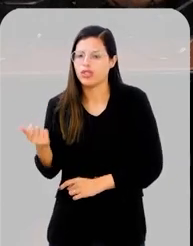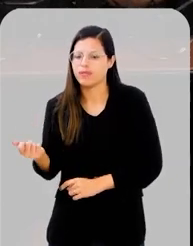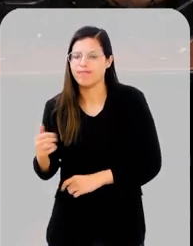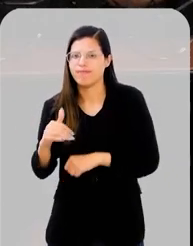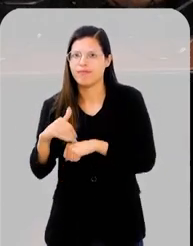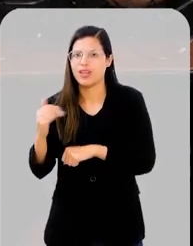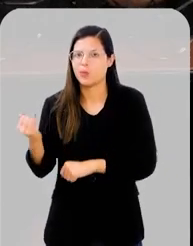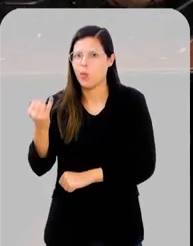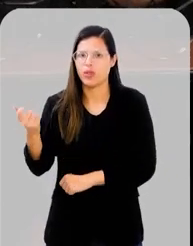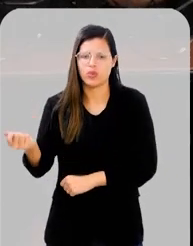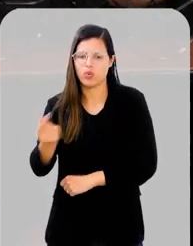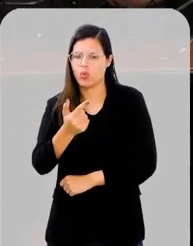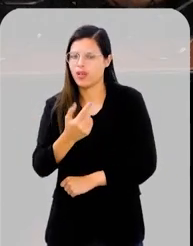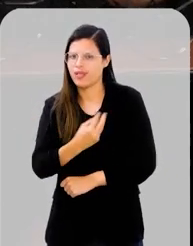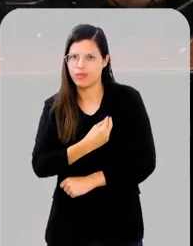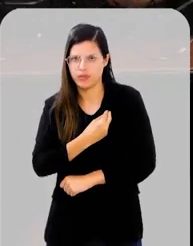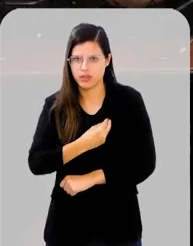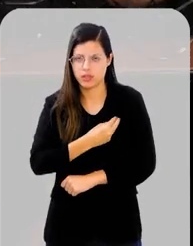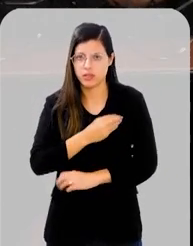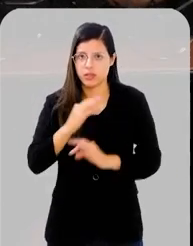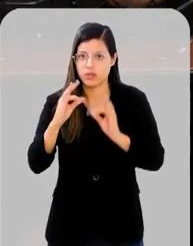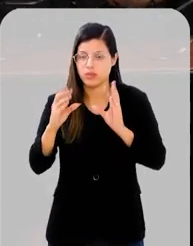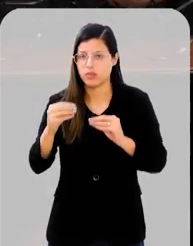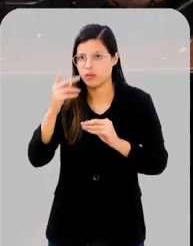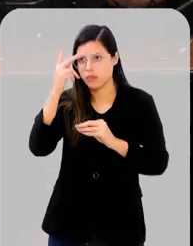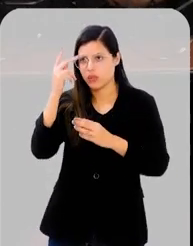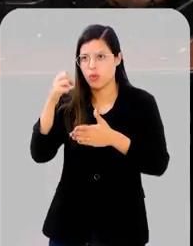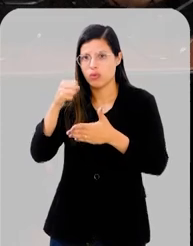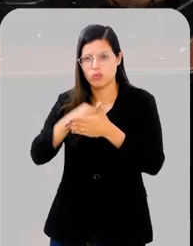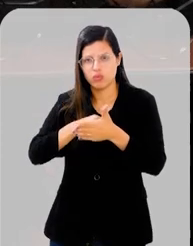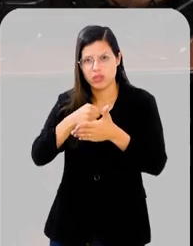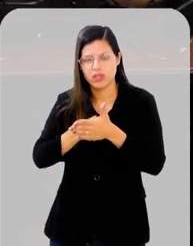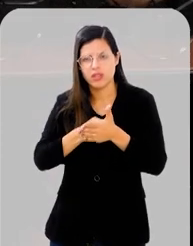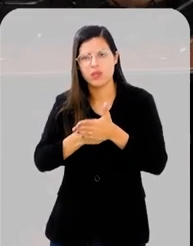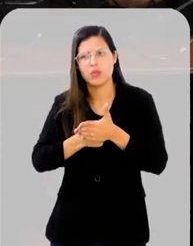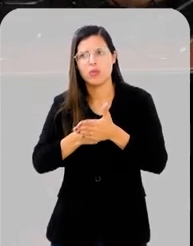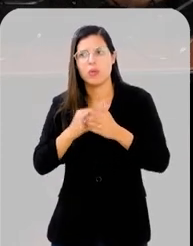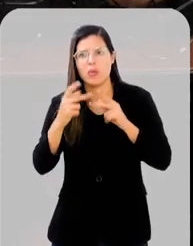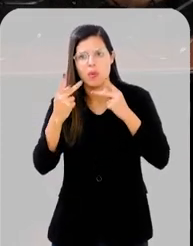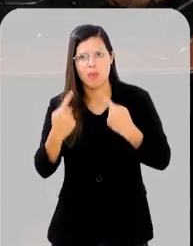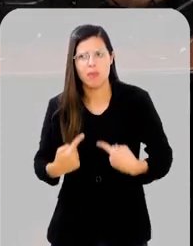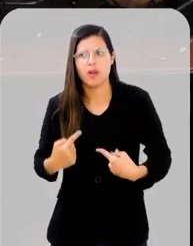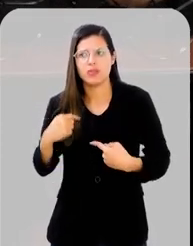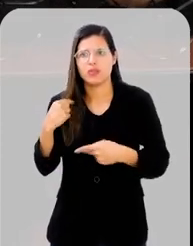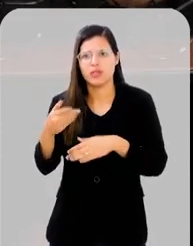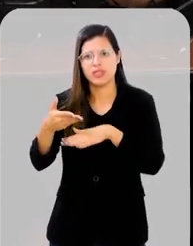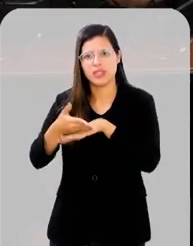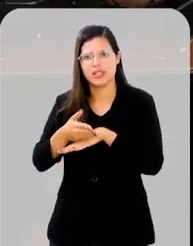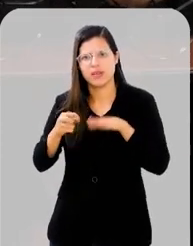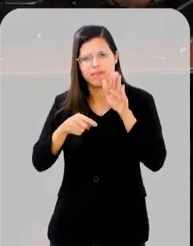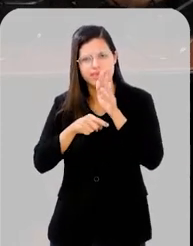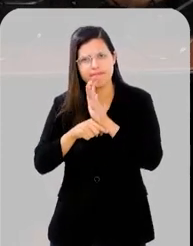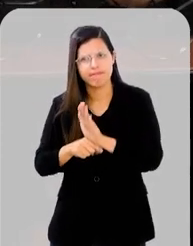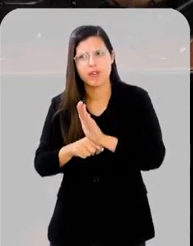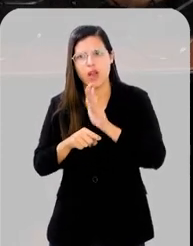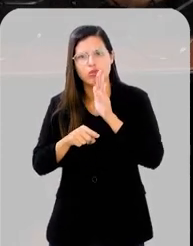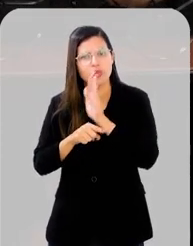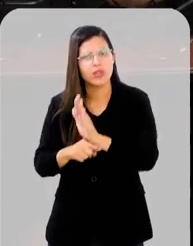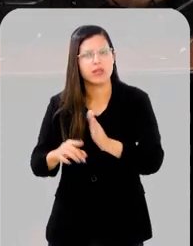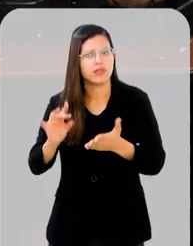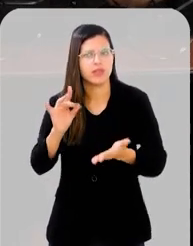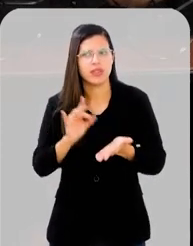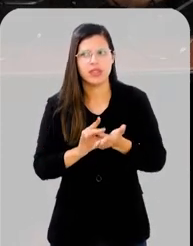sobrepor a vida humana então todas as pessoas que tiverem lutando por seres humanos nós vamos entrar para ajudar e